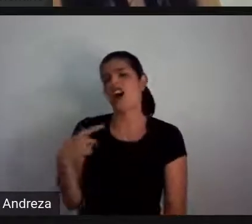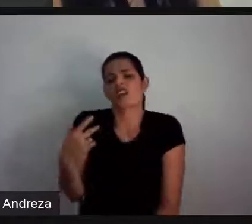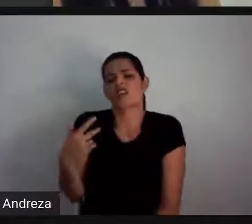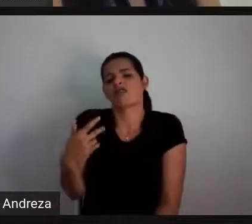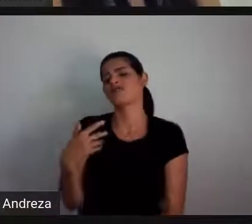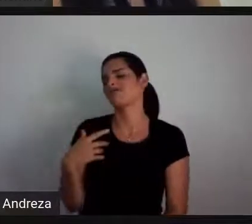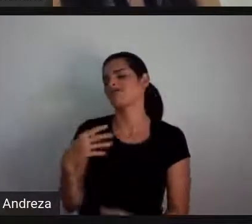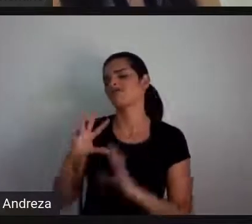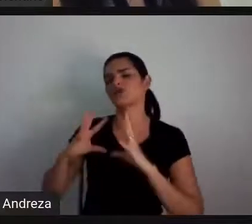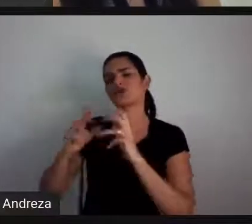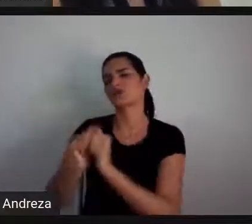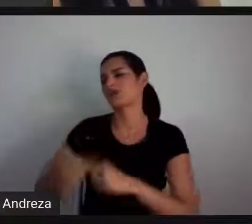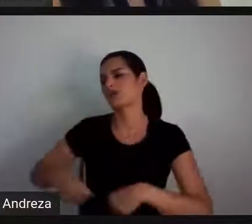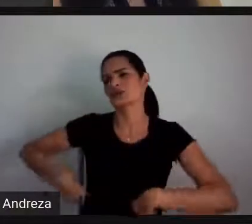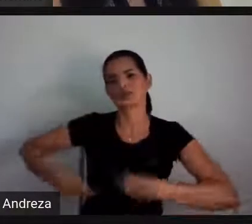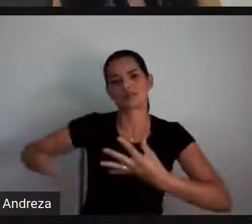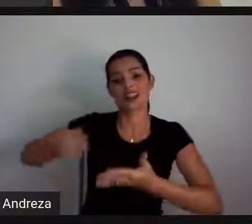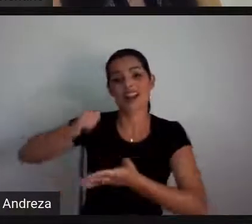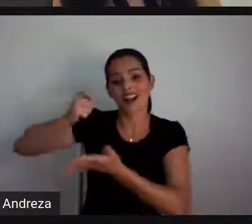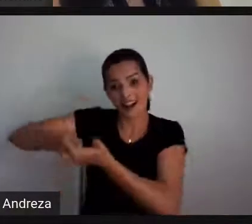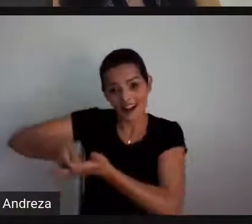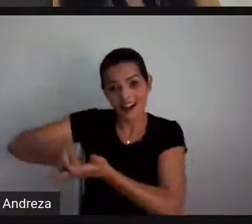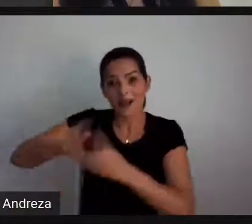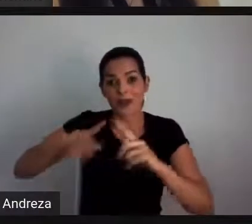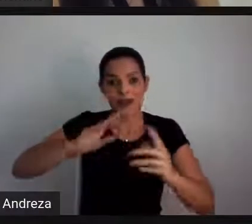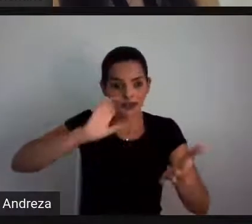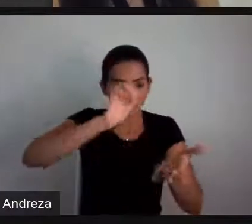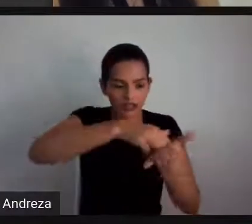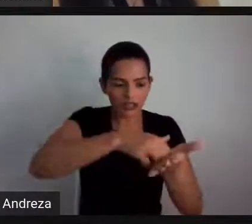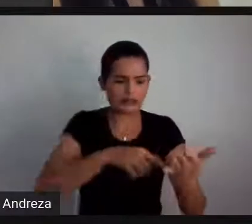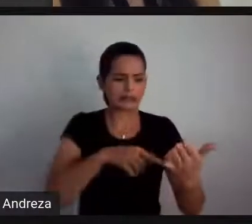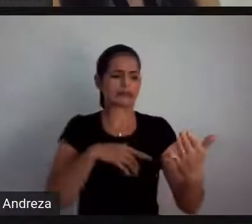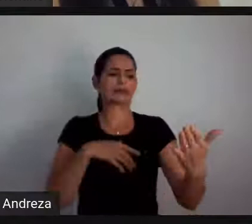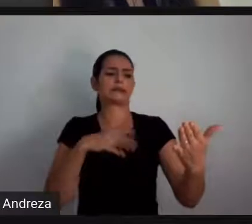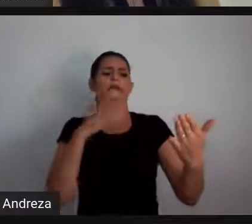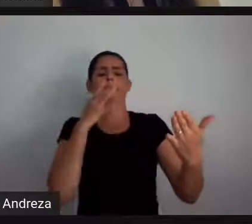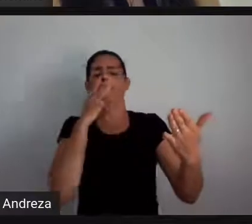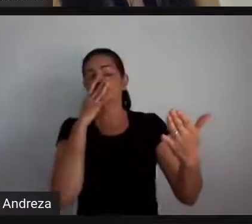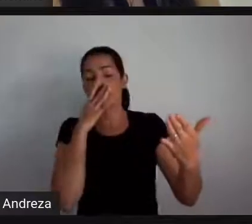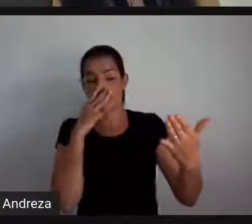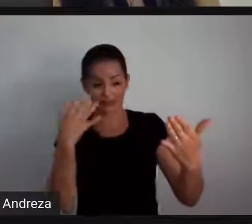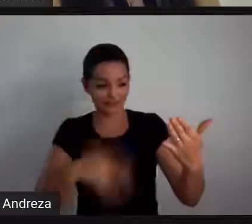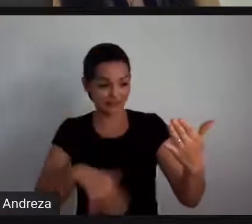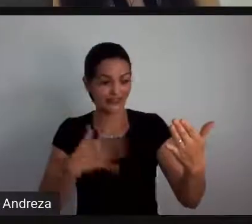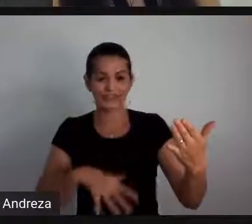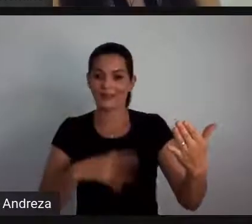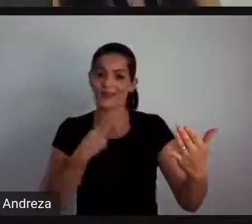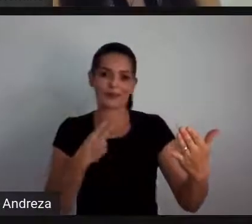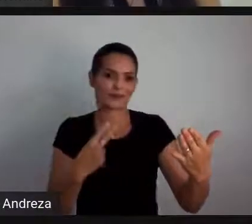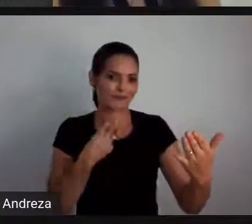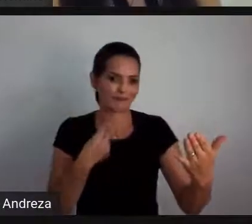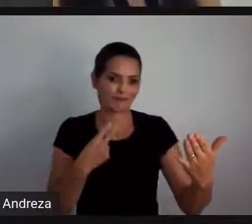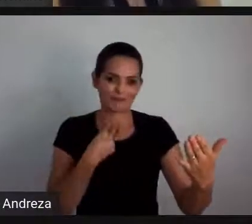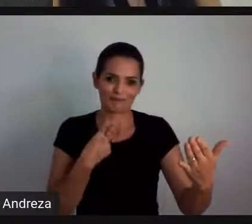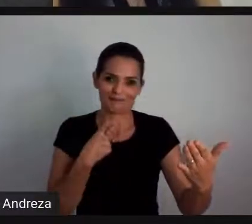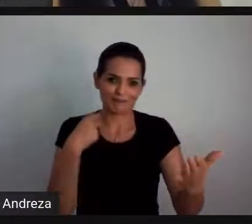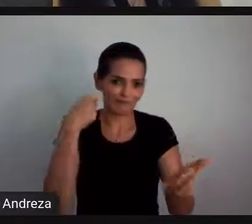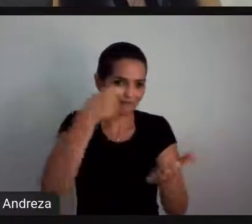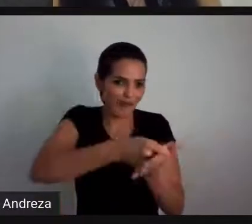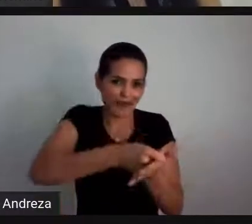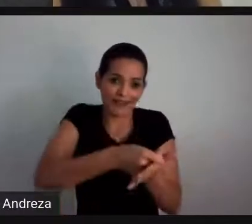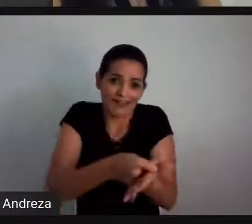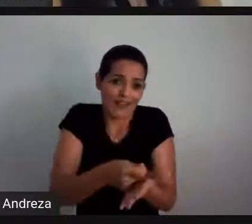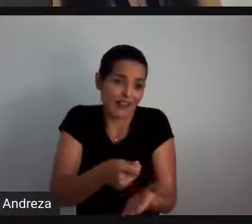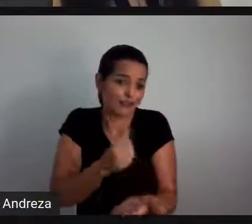pode tudo. Quando chega a fatura, você olha e fala, ops, eu não podia. Né? Mas aí já foi tarde, agora você vai ter que pagar, né?